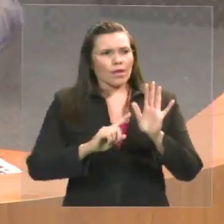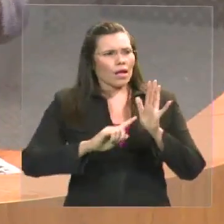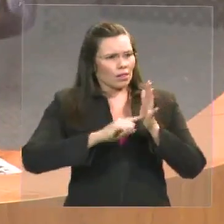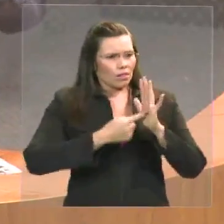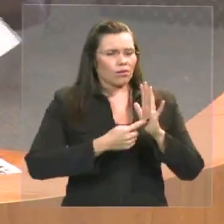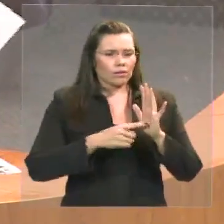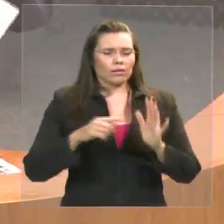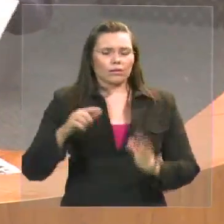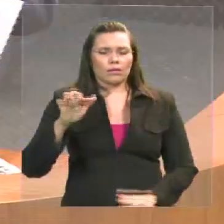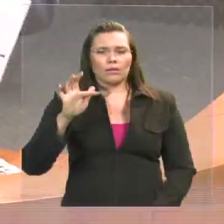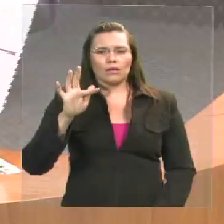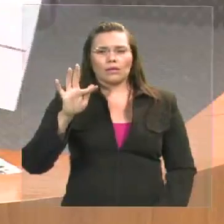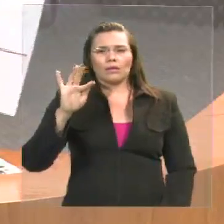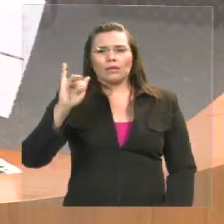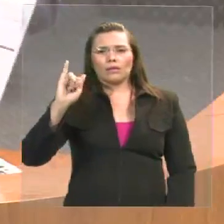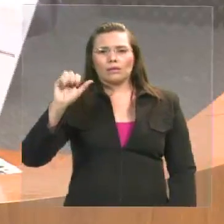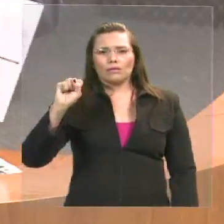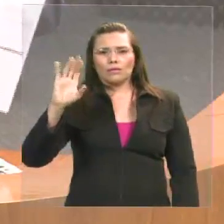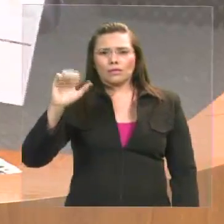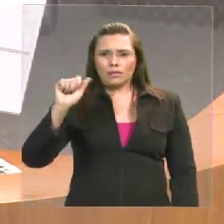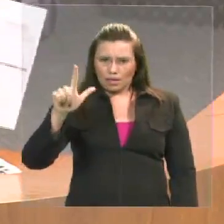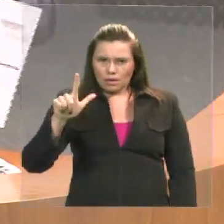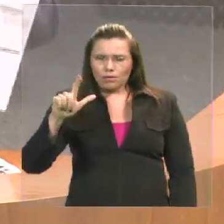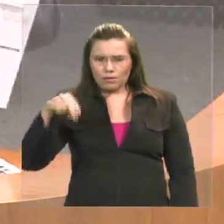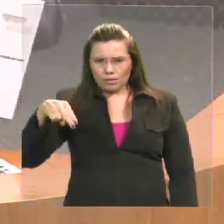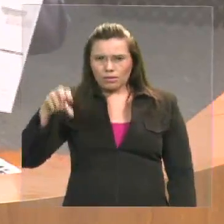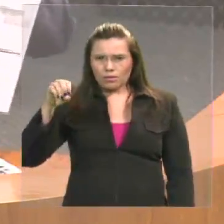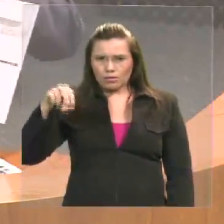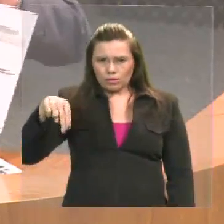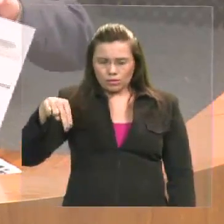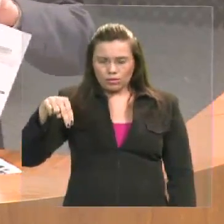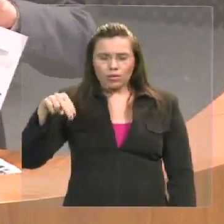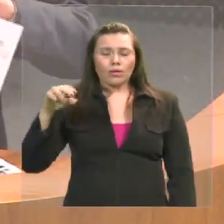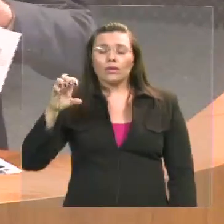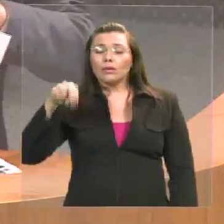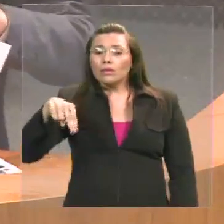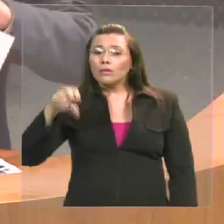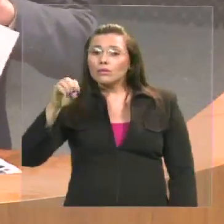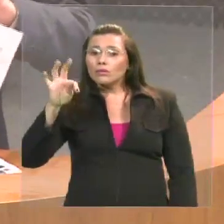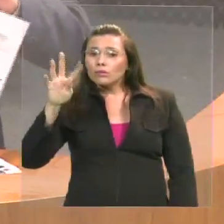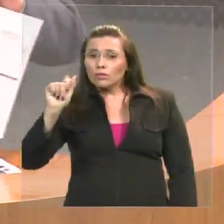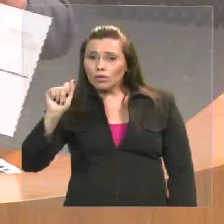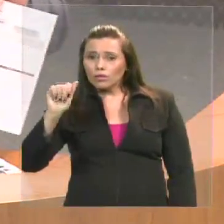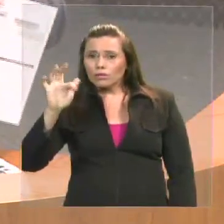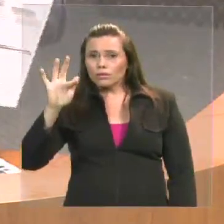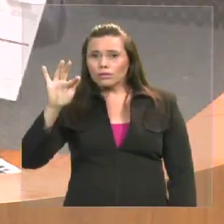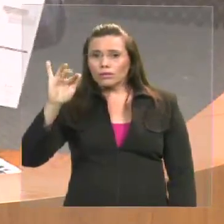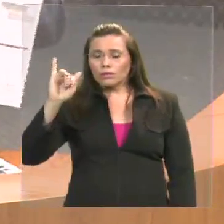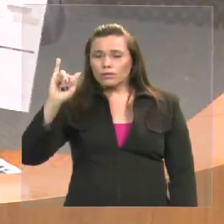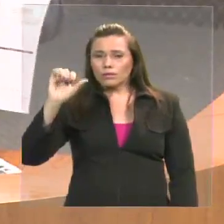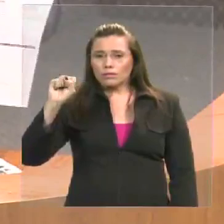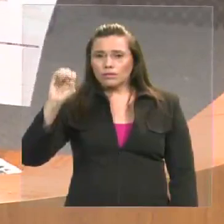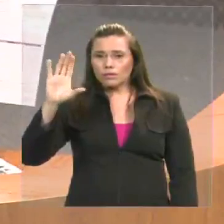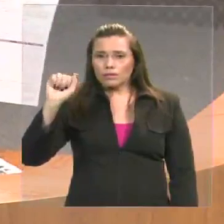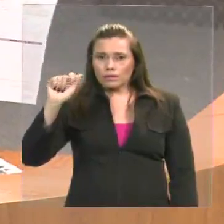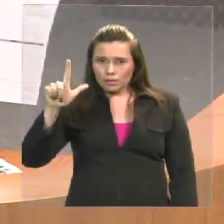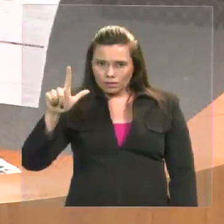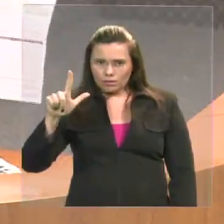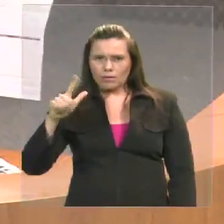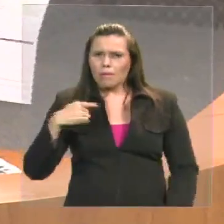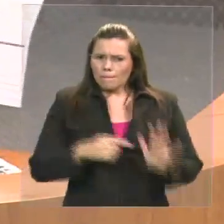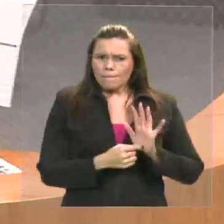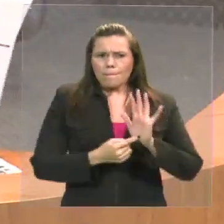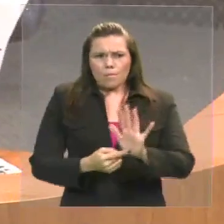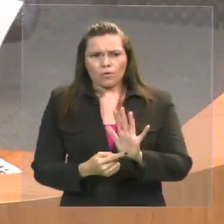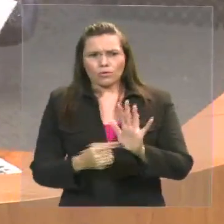da saída, ou seja, paga-se para entrar no município de São Félix de Balsas. Qualquer pessoa que vá ao município, os moradores dali daquele município